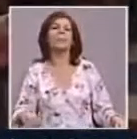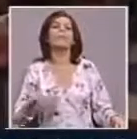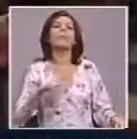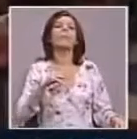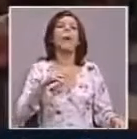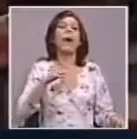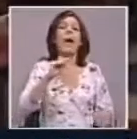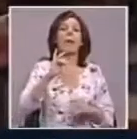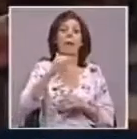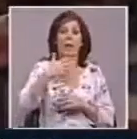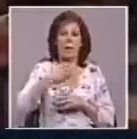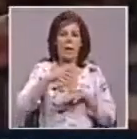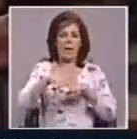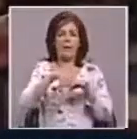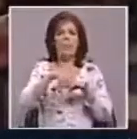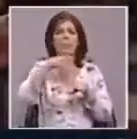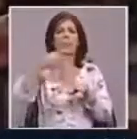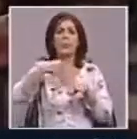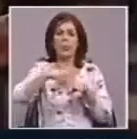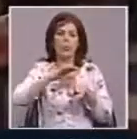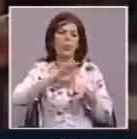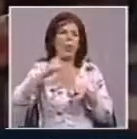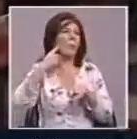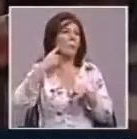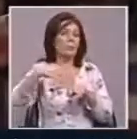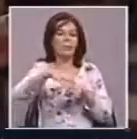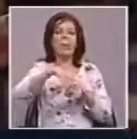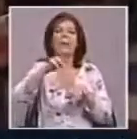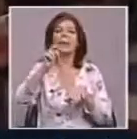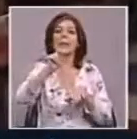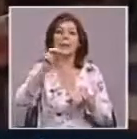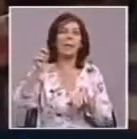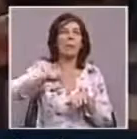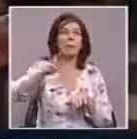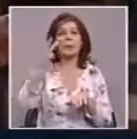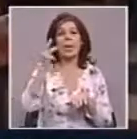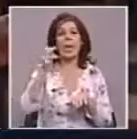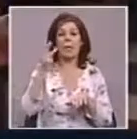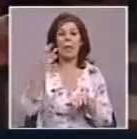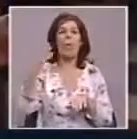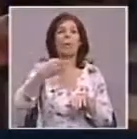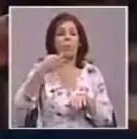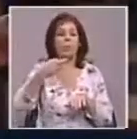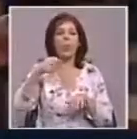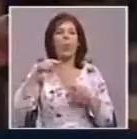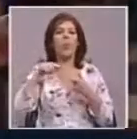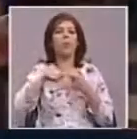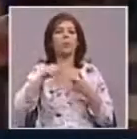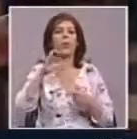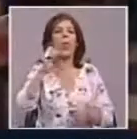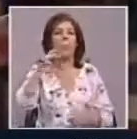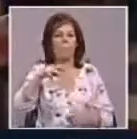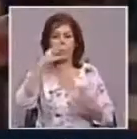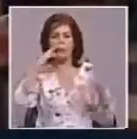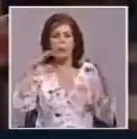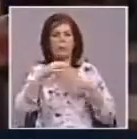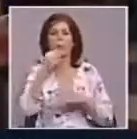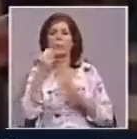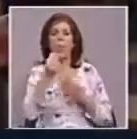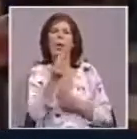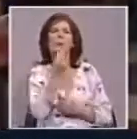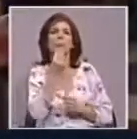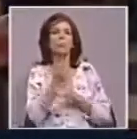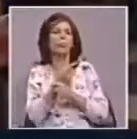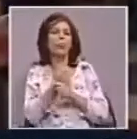Na alfândega do Porto está já a decorrer a terceira edição do Porto.com, que junta o melhor da